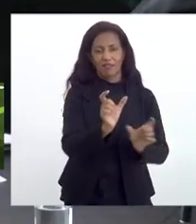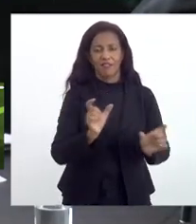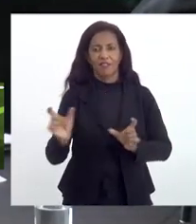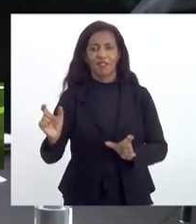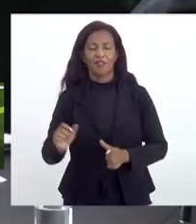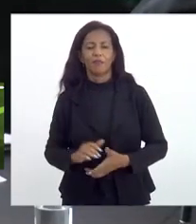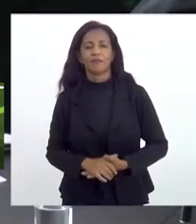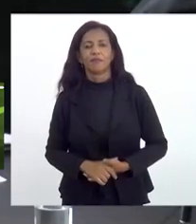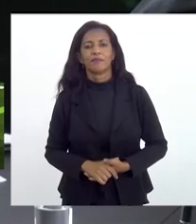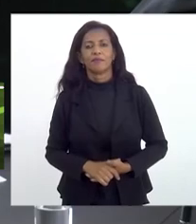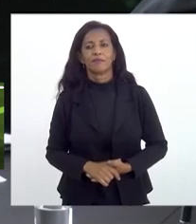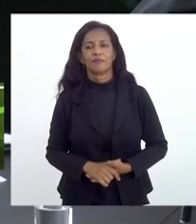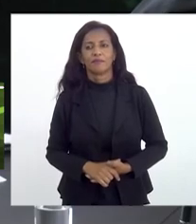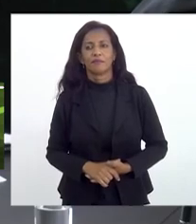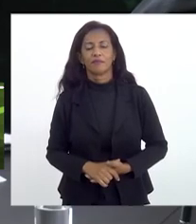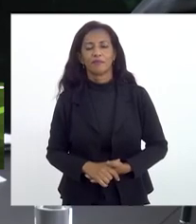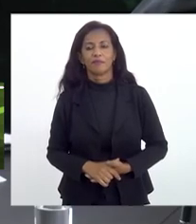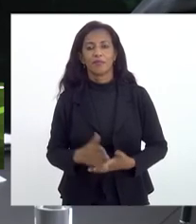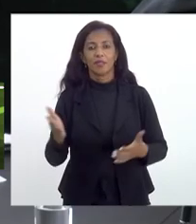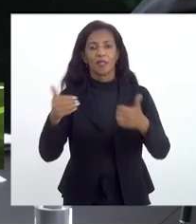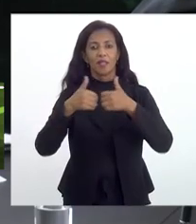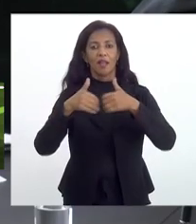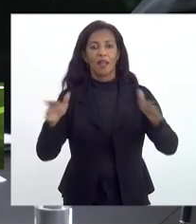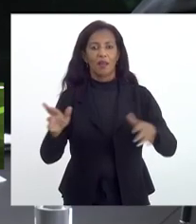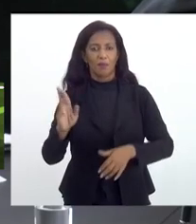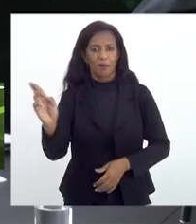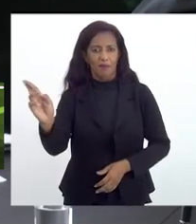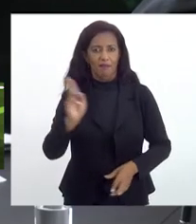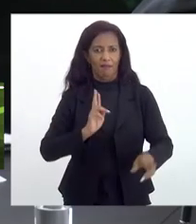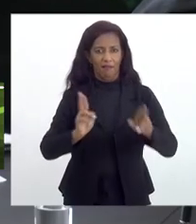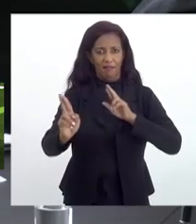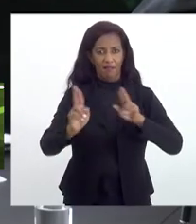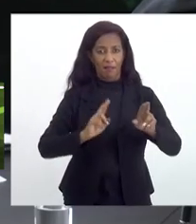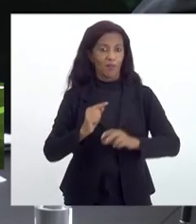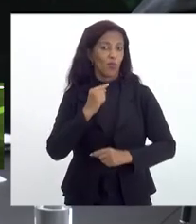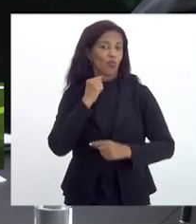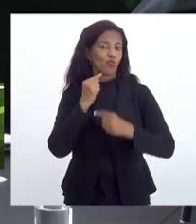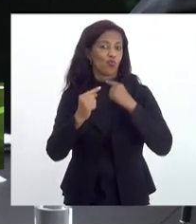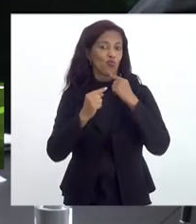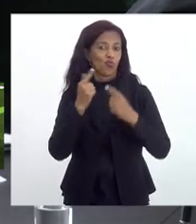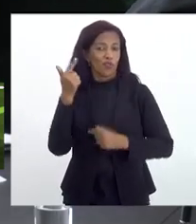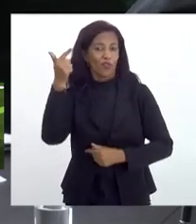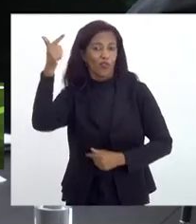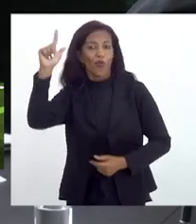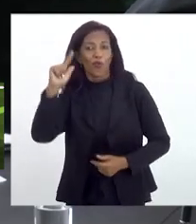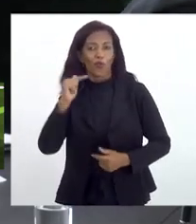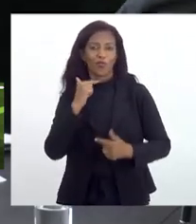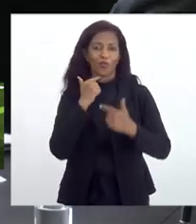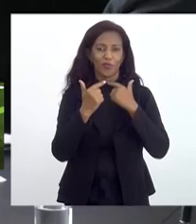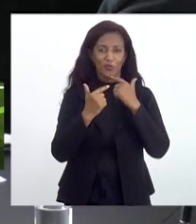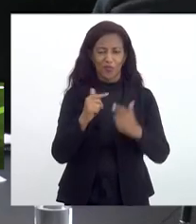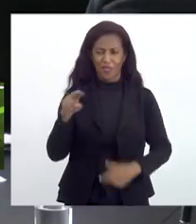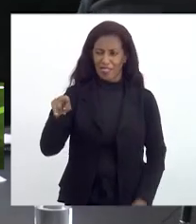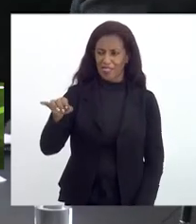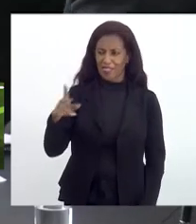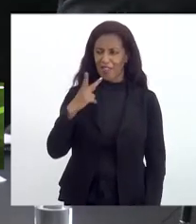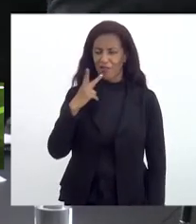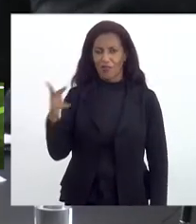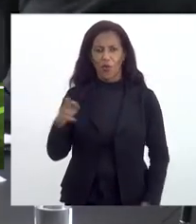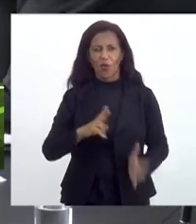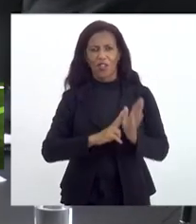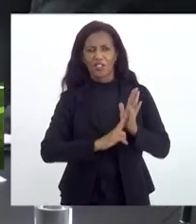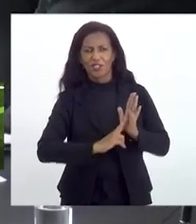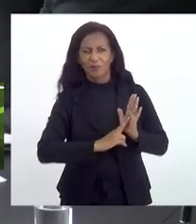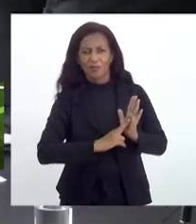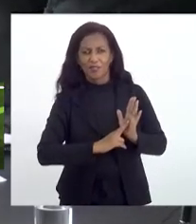nos três minutos e aí abre para a resposta. Minha dúvida, agora é outra dúvida. O Nelson falou uma coisa, mas o regime,